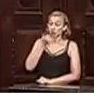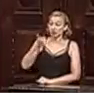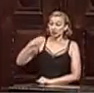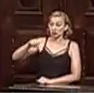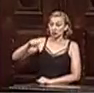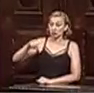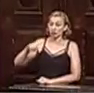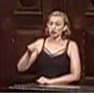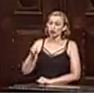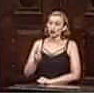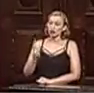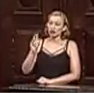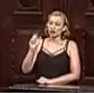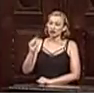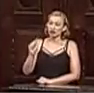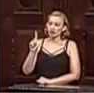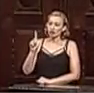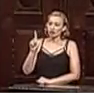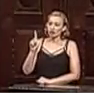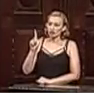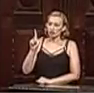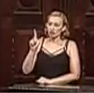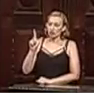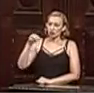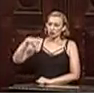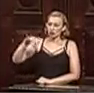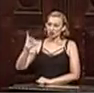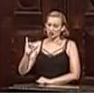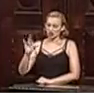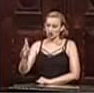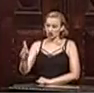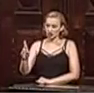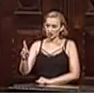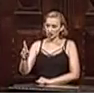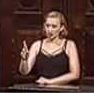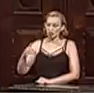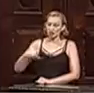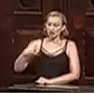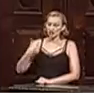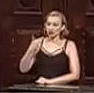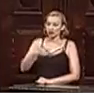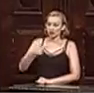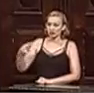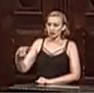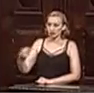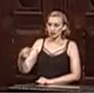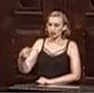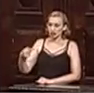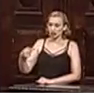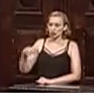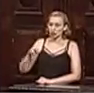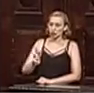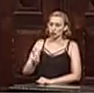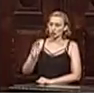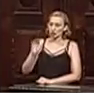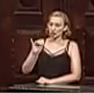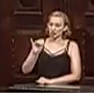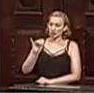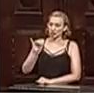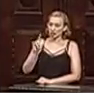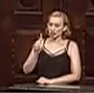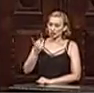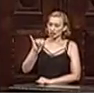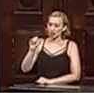Freitas Monteiro, 27 anos. William Fernandes